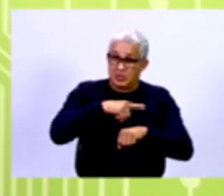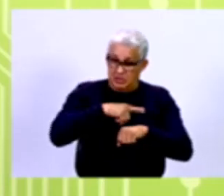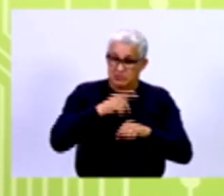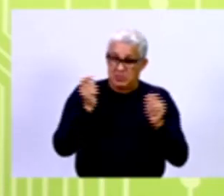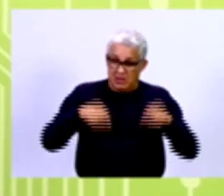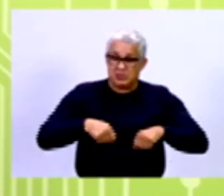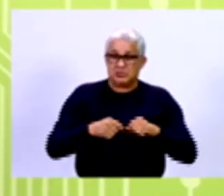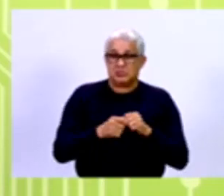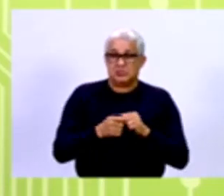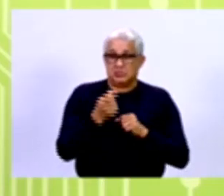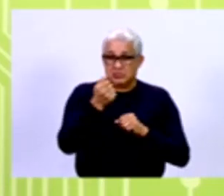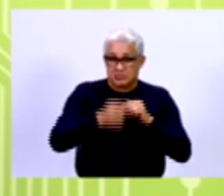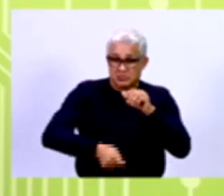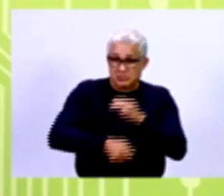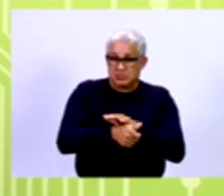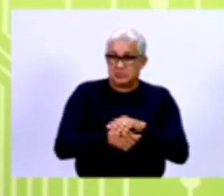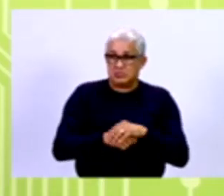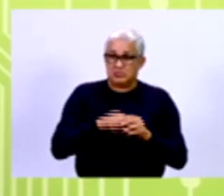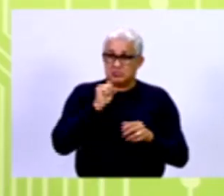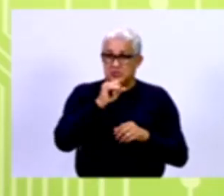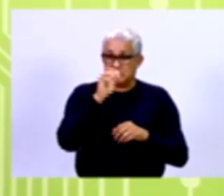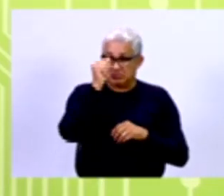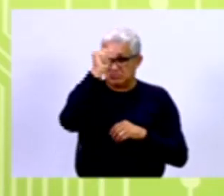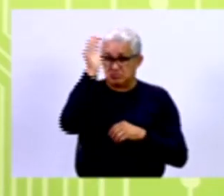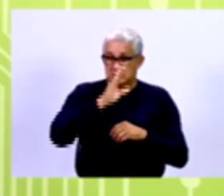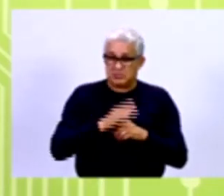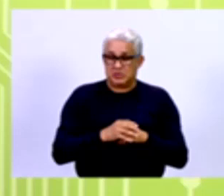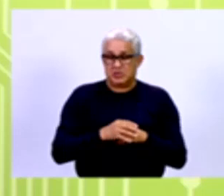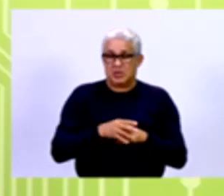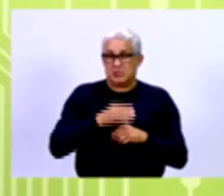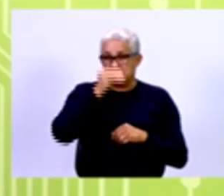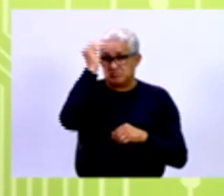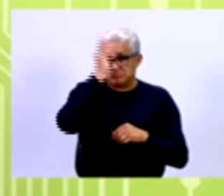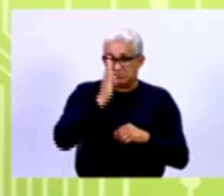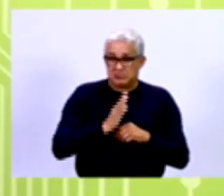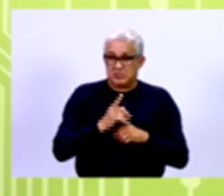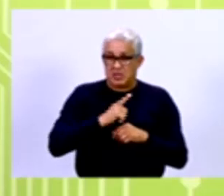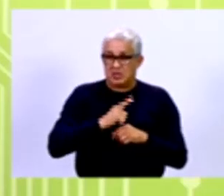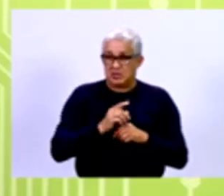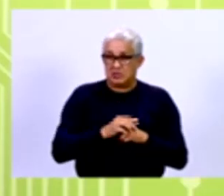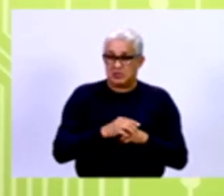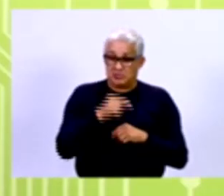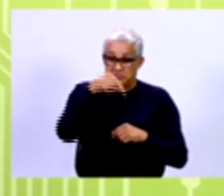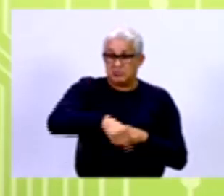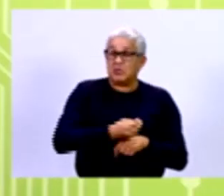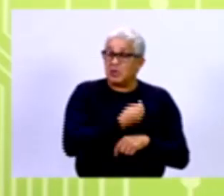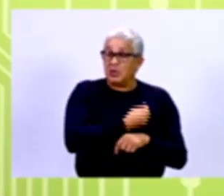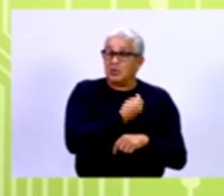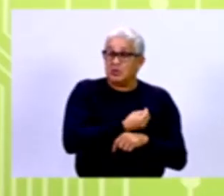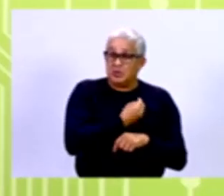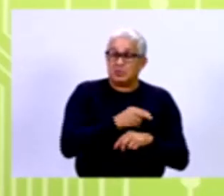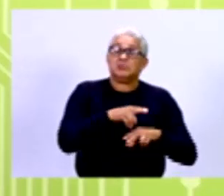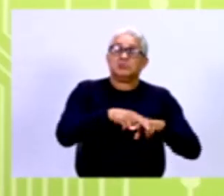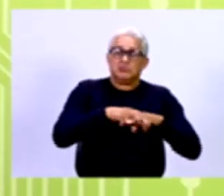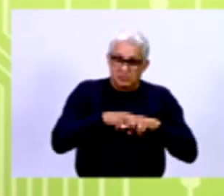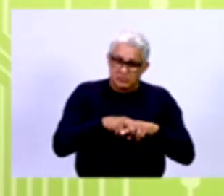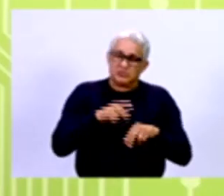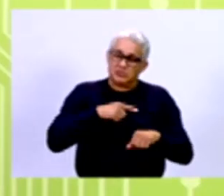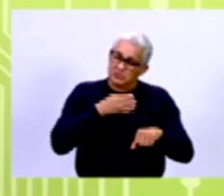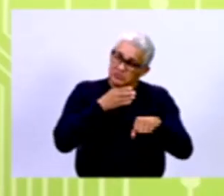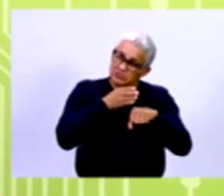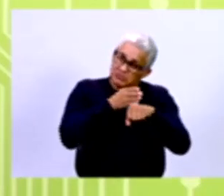investimento. Então, enquanto o Brasil tinha grau de investimento, eles estavam aqui. E aí, por isso que nós tínhamos